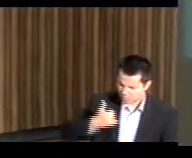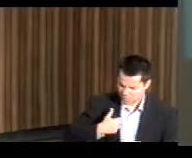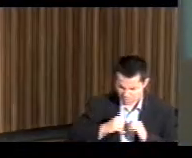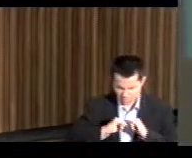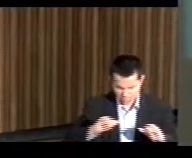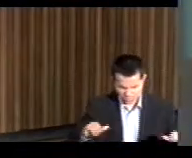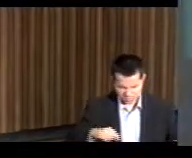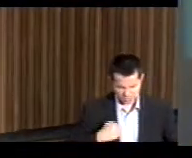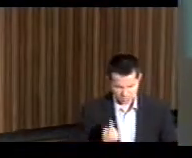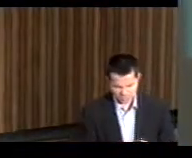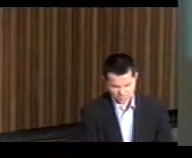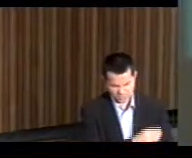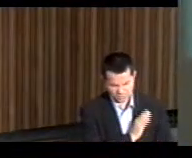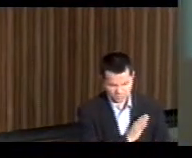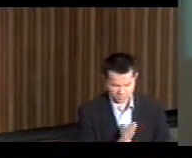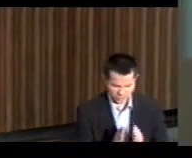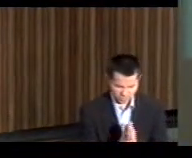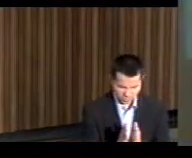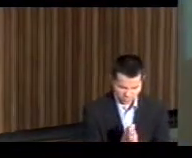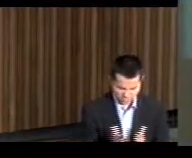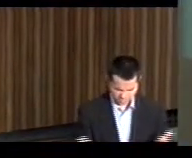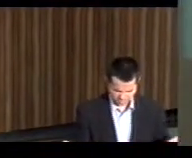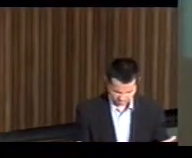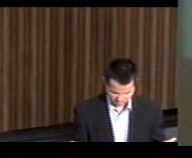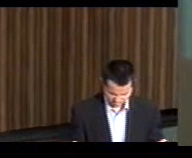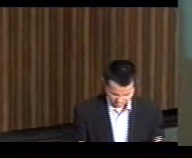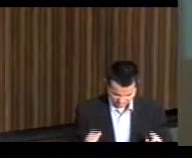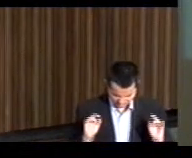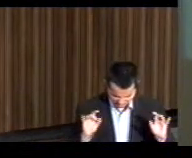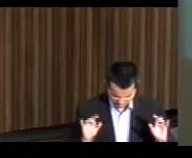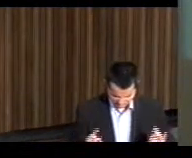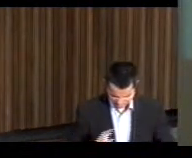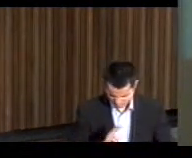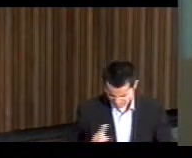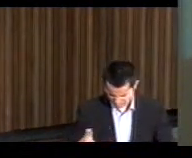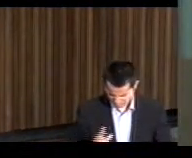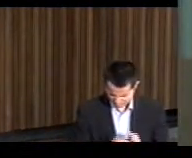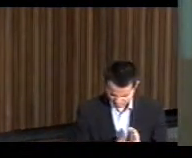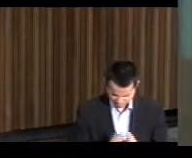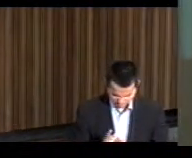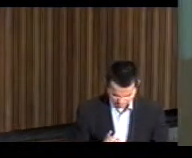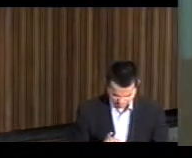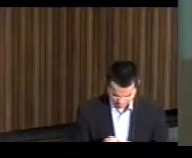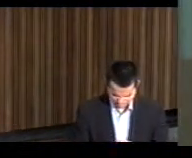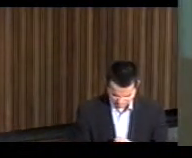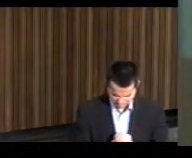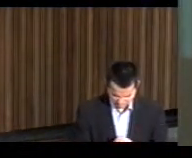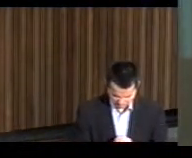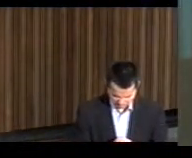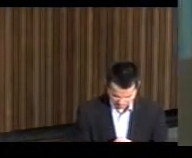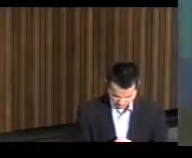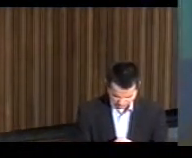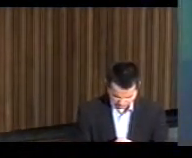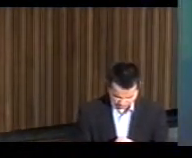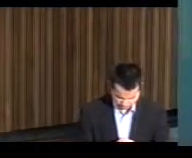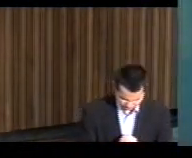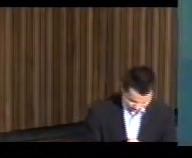coração. É aquilo que oramos no precioso nome de Jesus. Amém e amém.